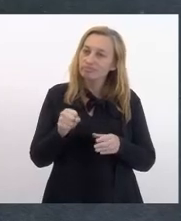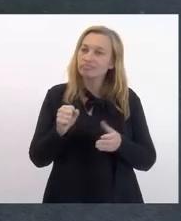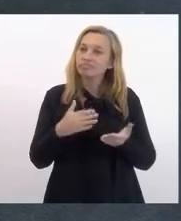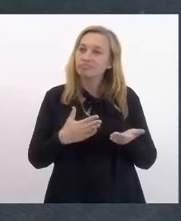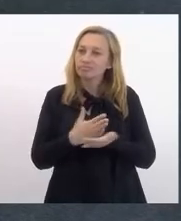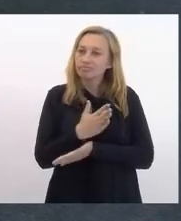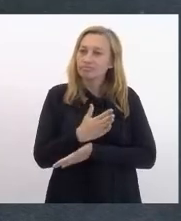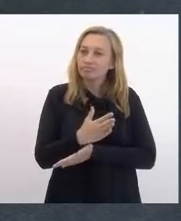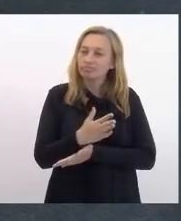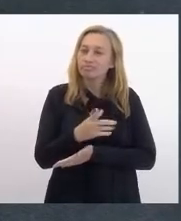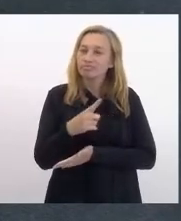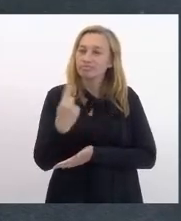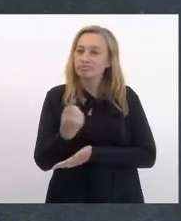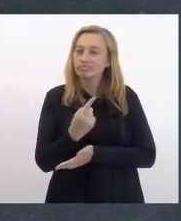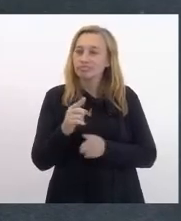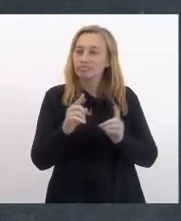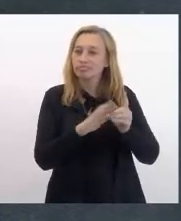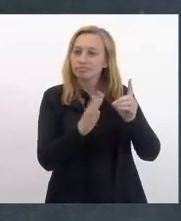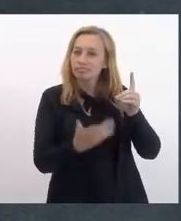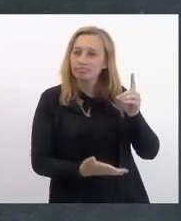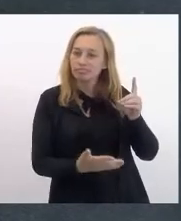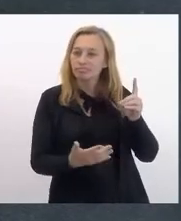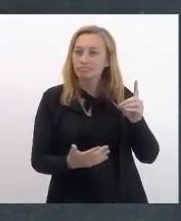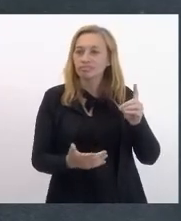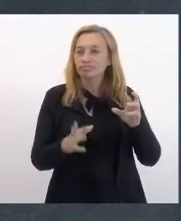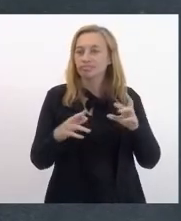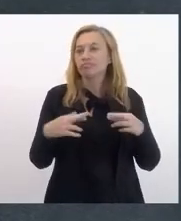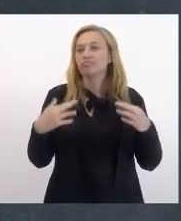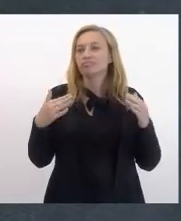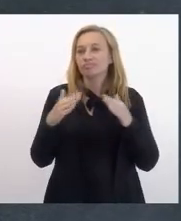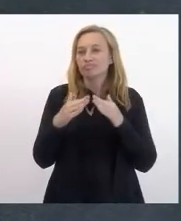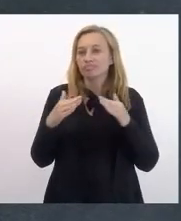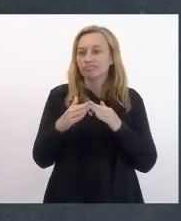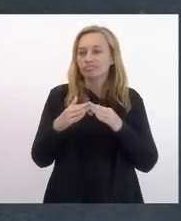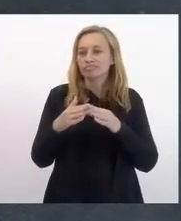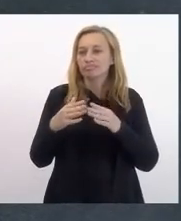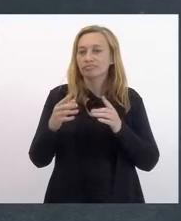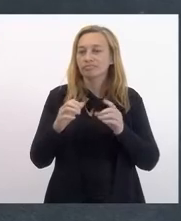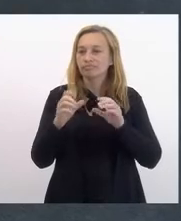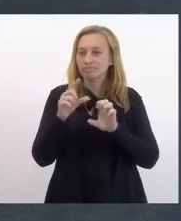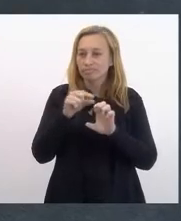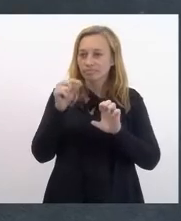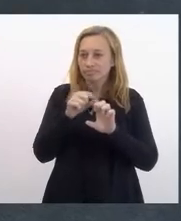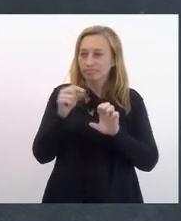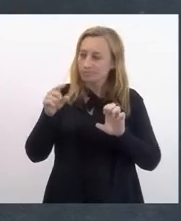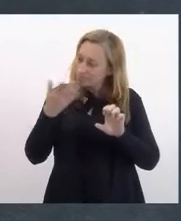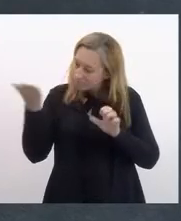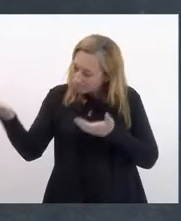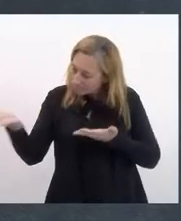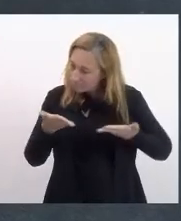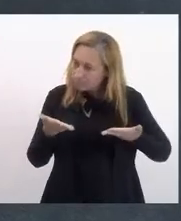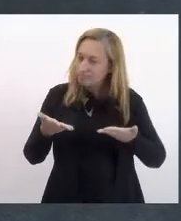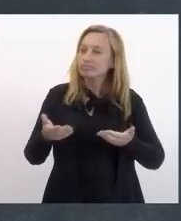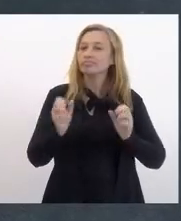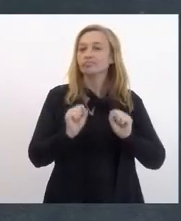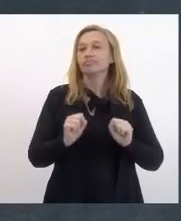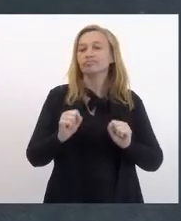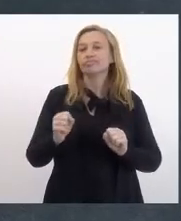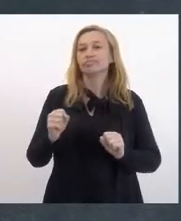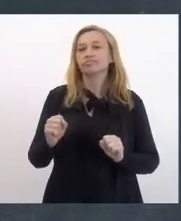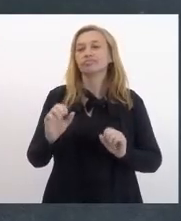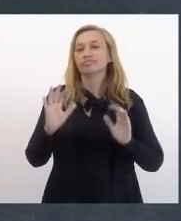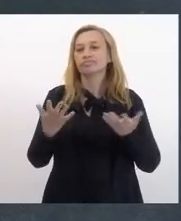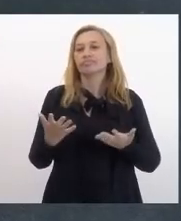em breve, faremos uma sessão solene aqui na casa, se Deus quiser, trazendo um empresário aqui para poder receber. Parabéns ao velho